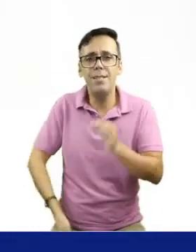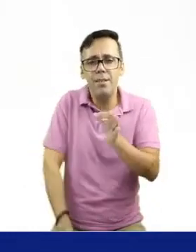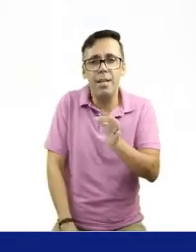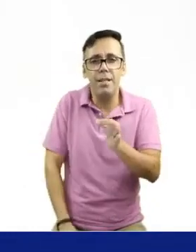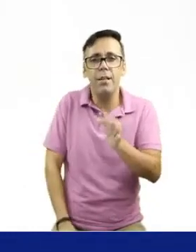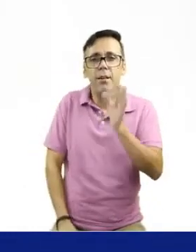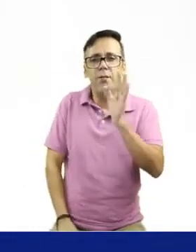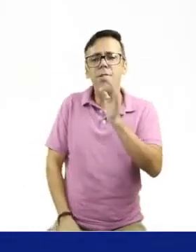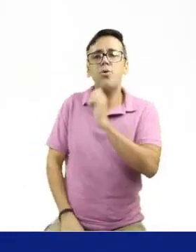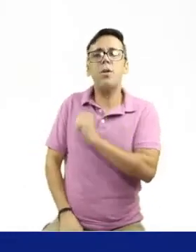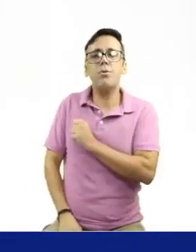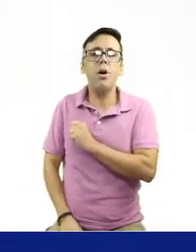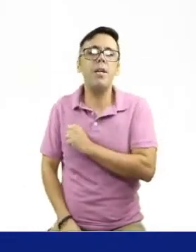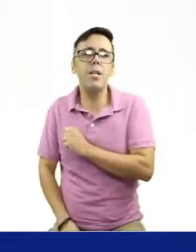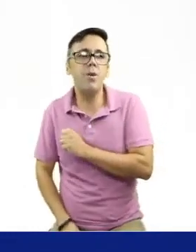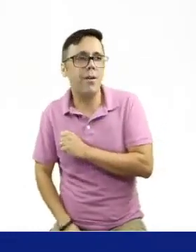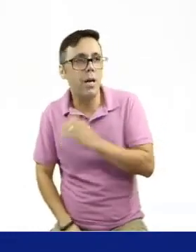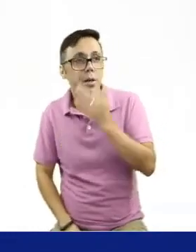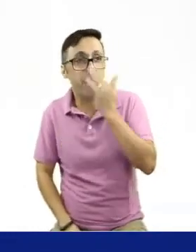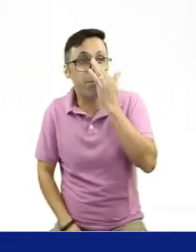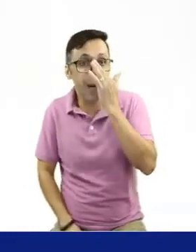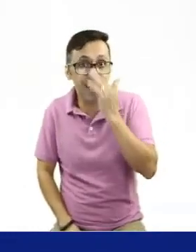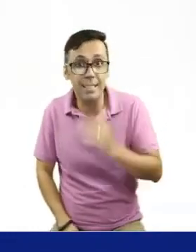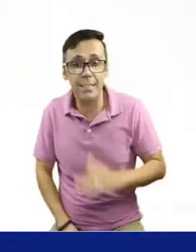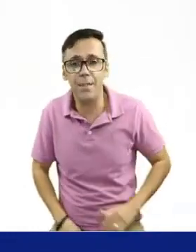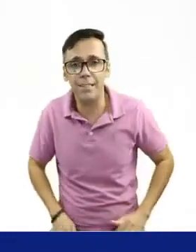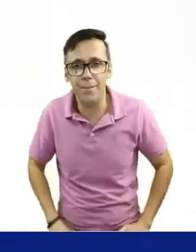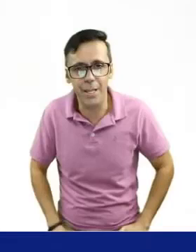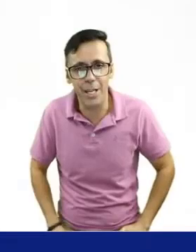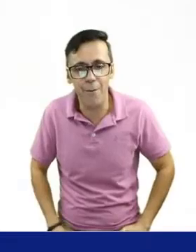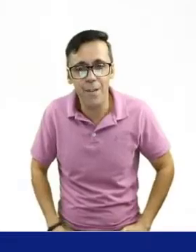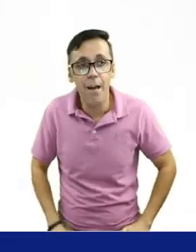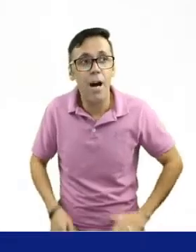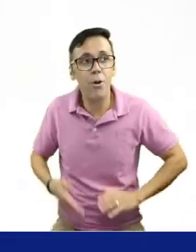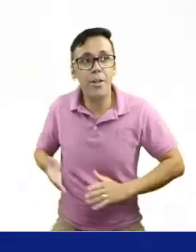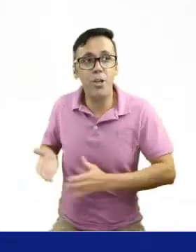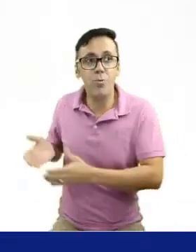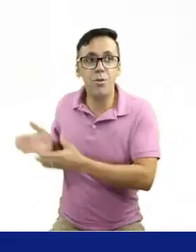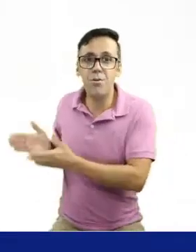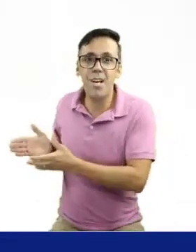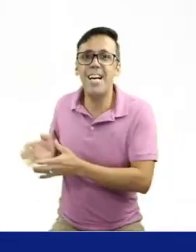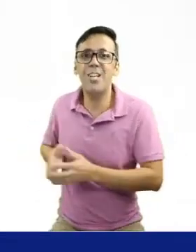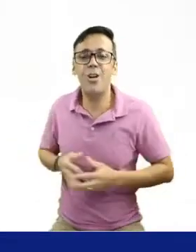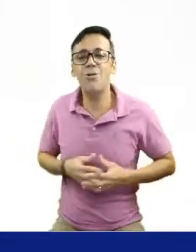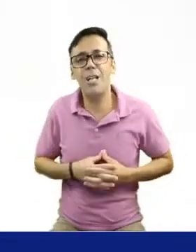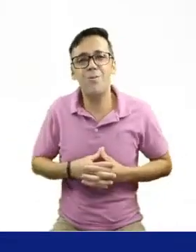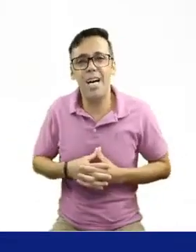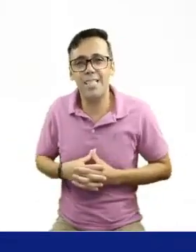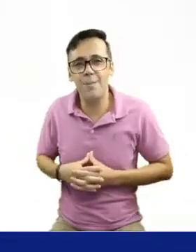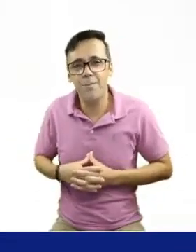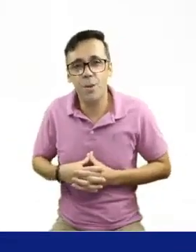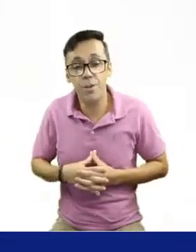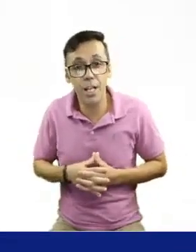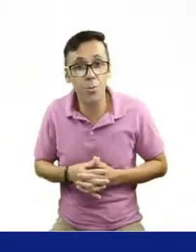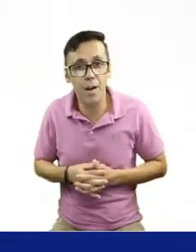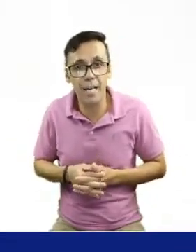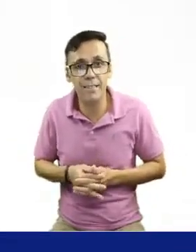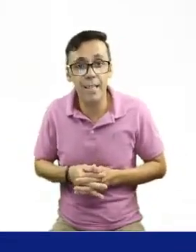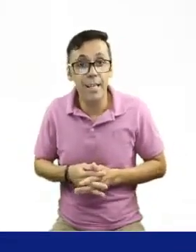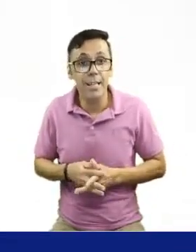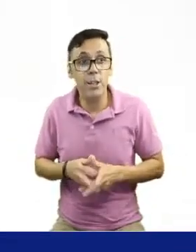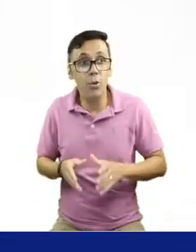mas entenda 24 horas a sua carga horária máxima semanal agora eu quero te mostrar o salário o salário base